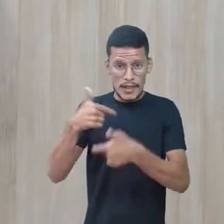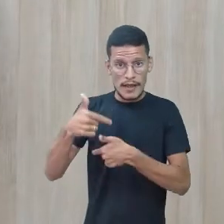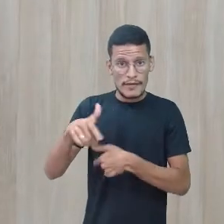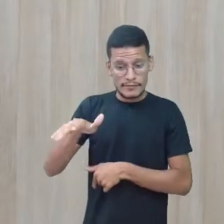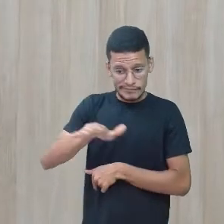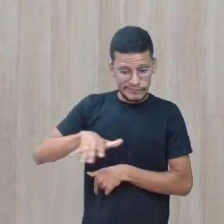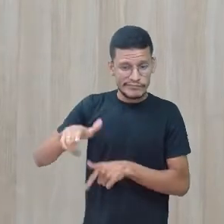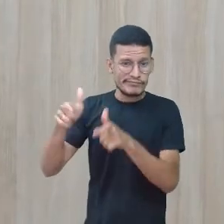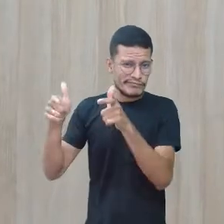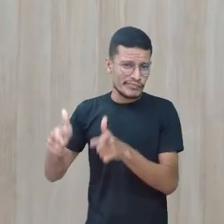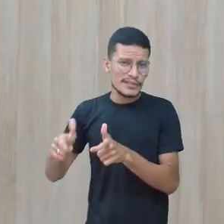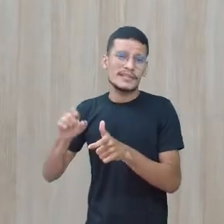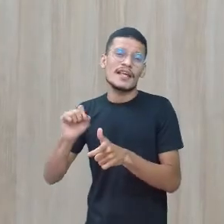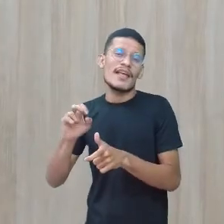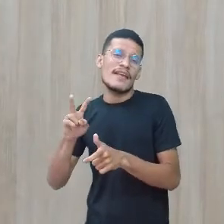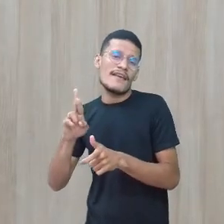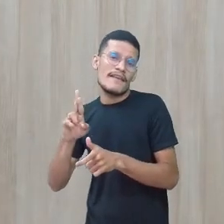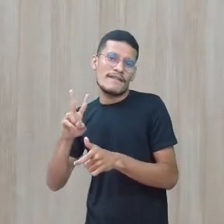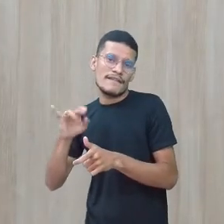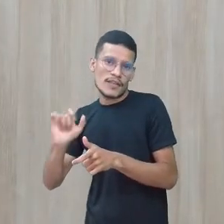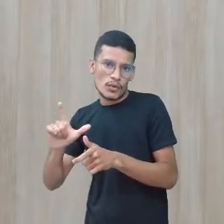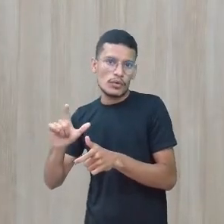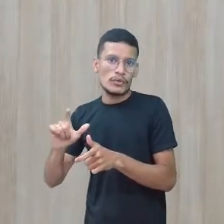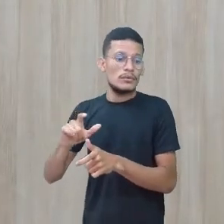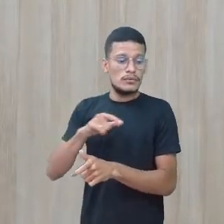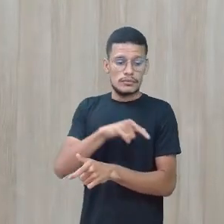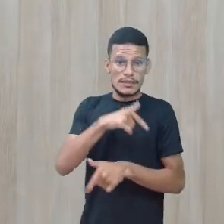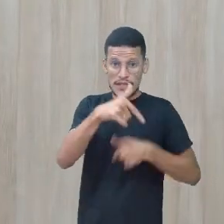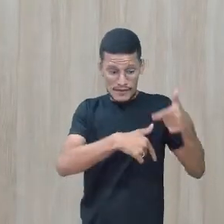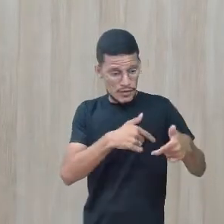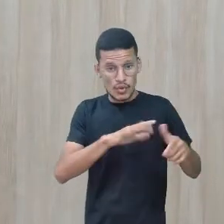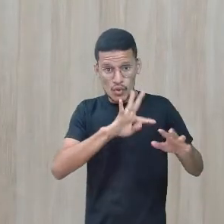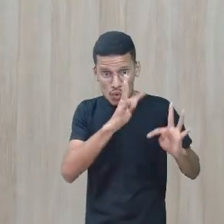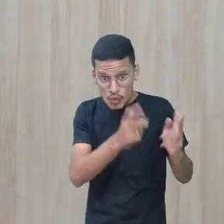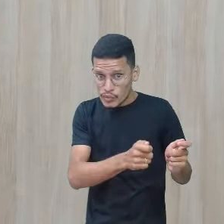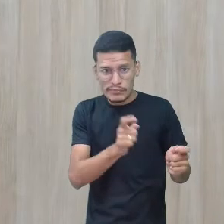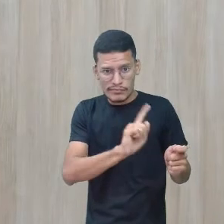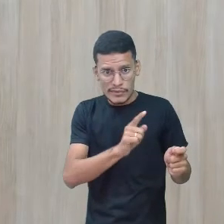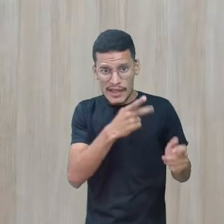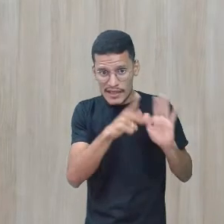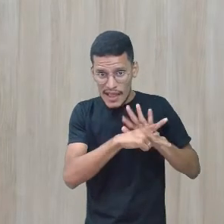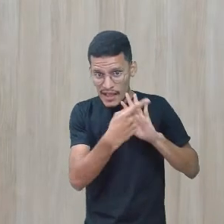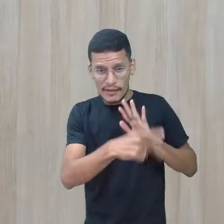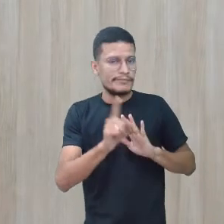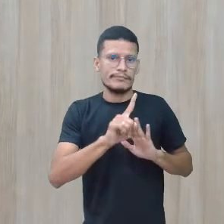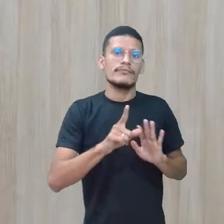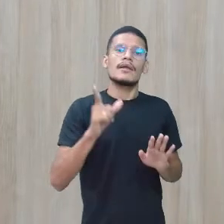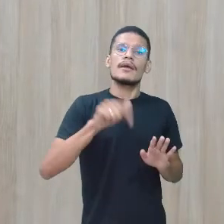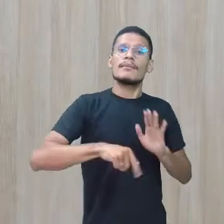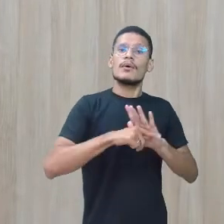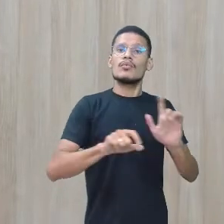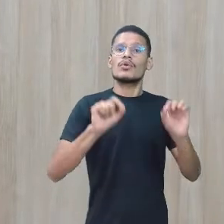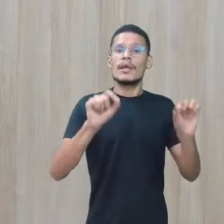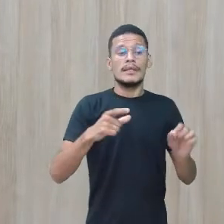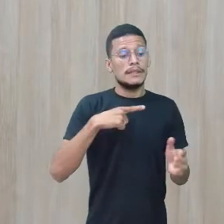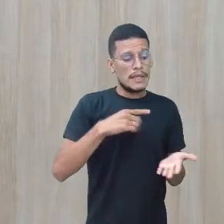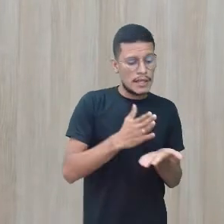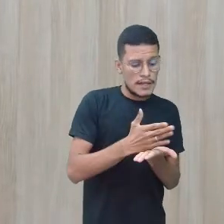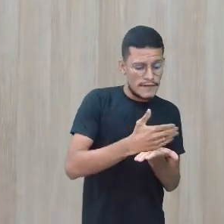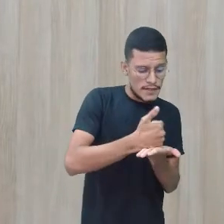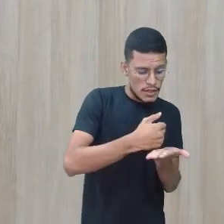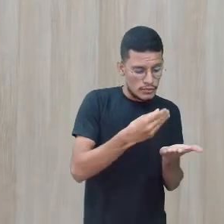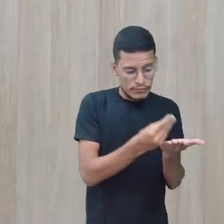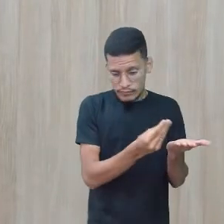ali no manso servil, nem tudo ficava para ele, porque se fazia um corte aí da produção, e esse corte aí,